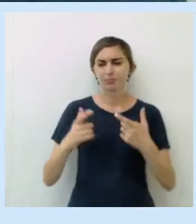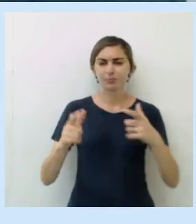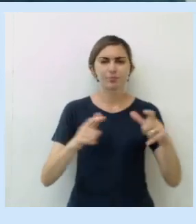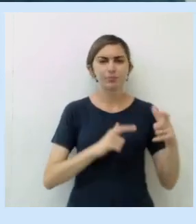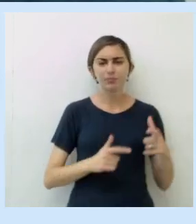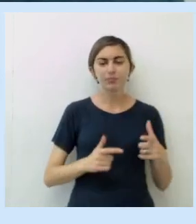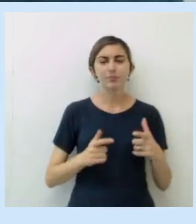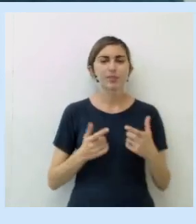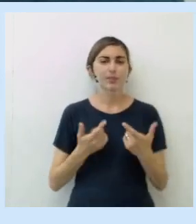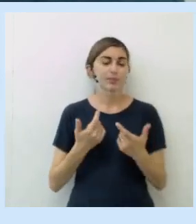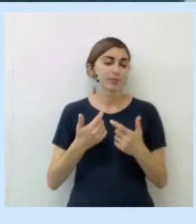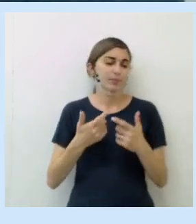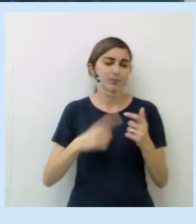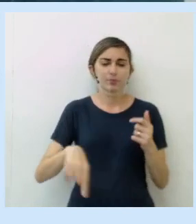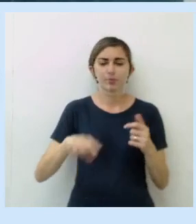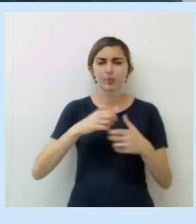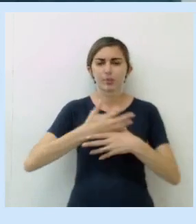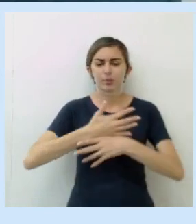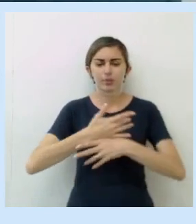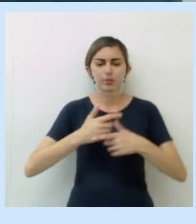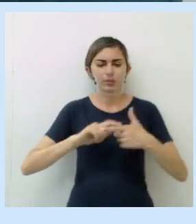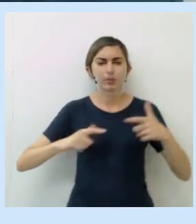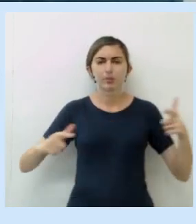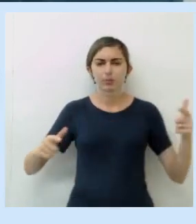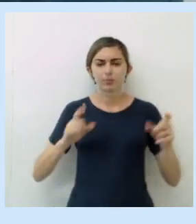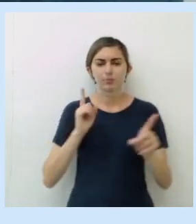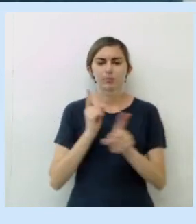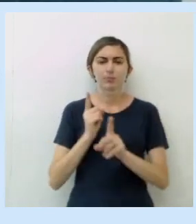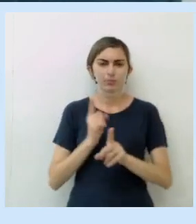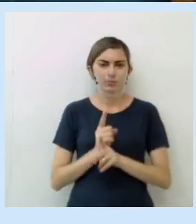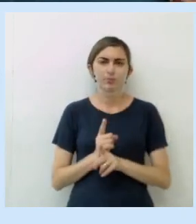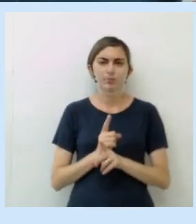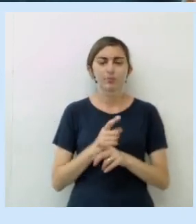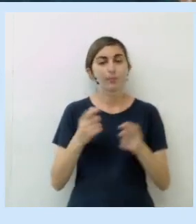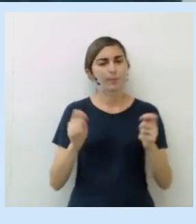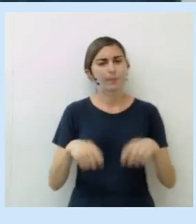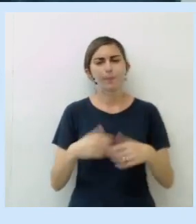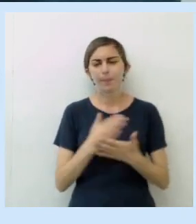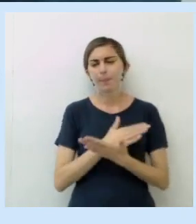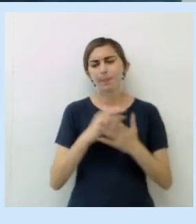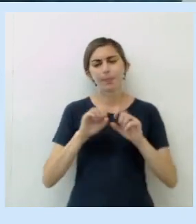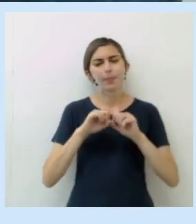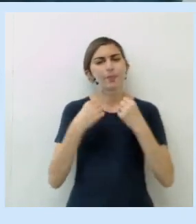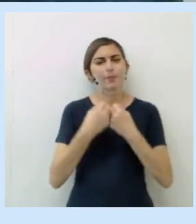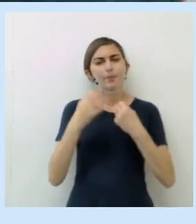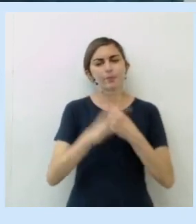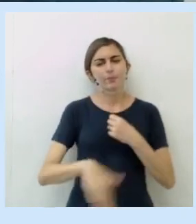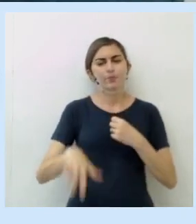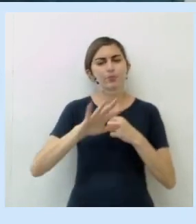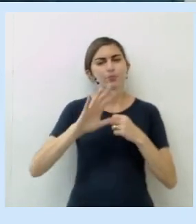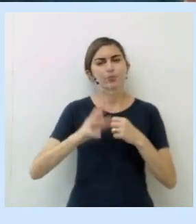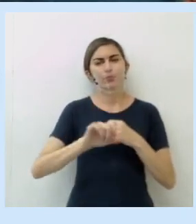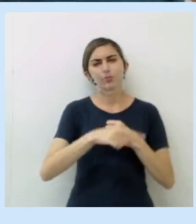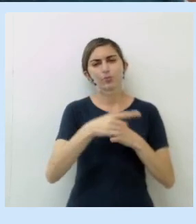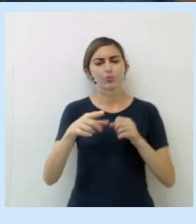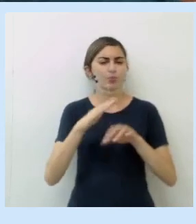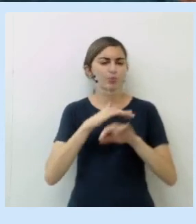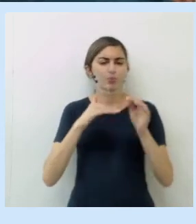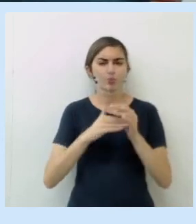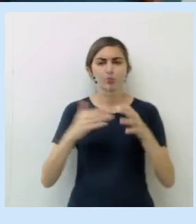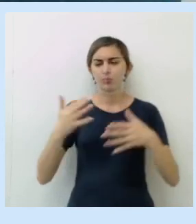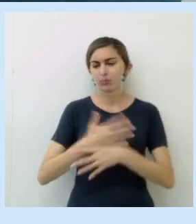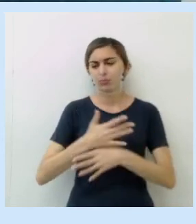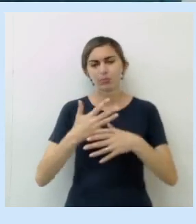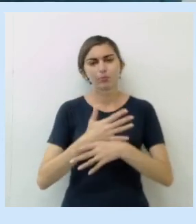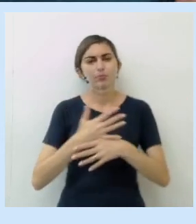espaços disponíveis. Então nas grandes cidades a gente pode encontrar isso. Existem algumas sociedades aí que já são hoje totalmente